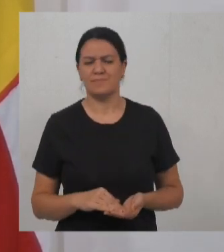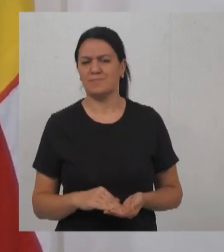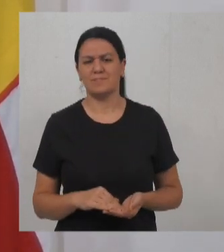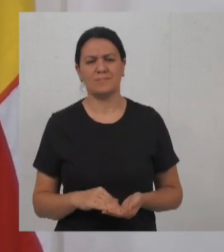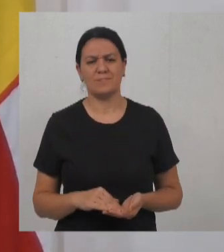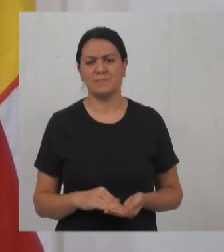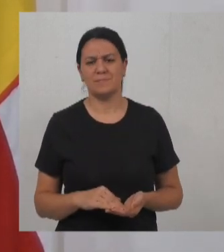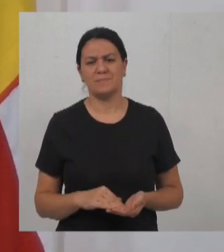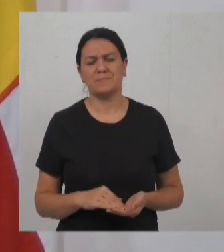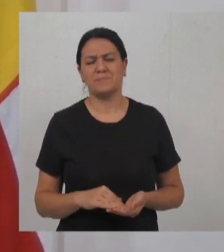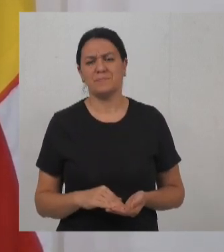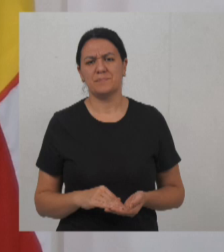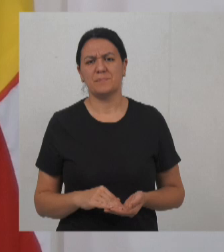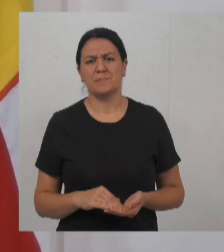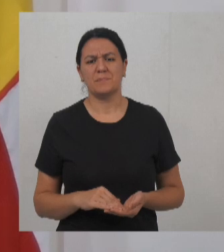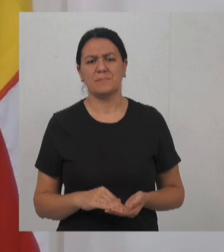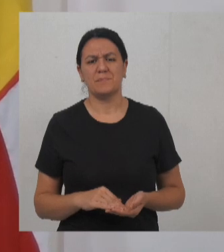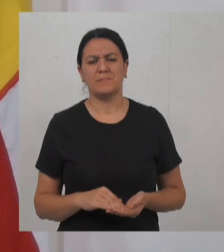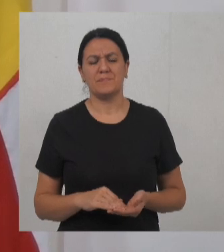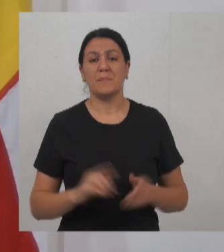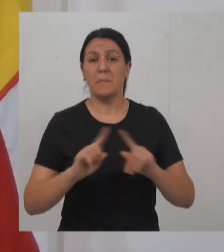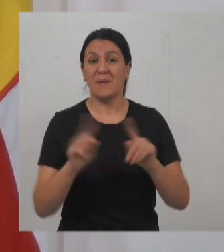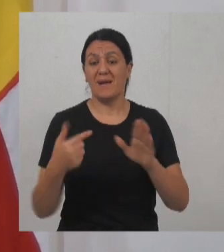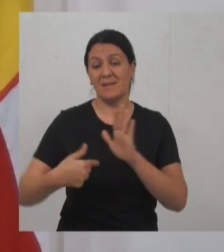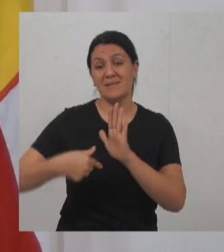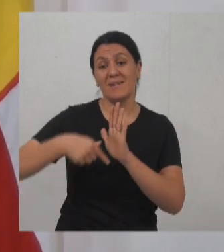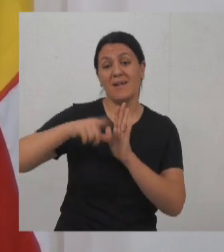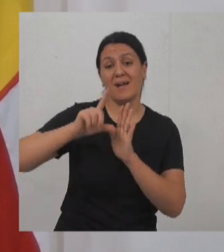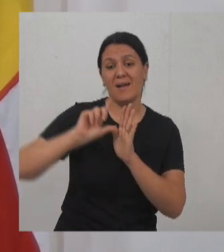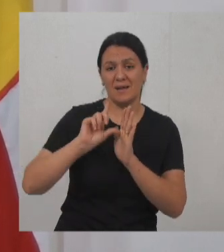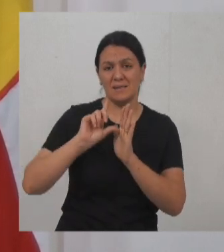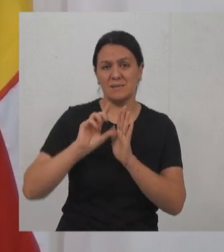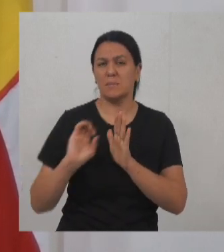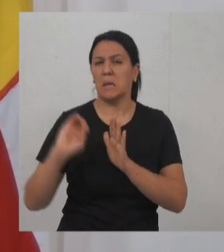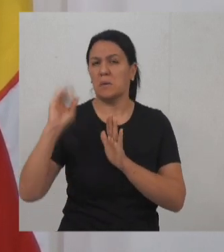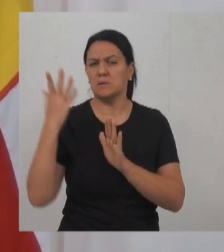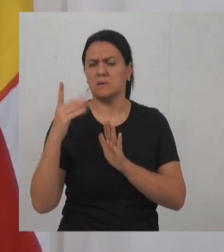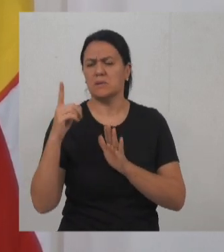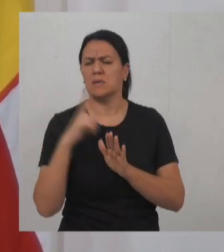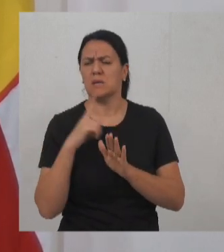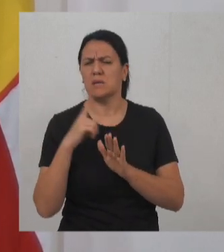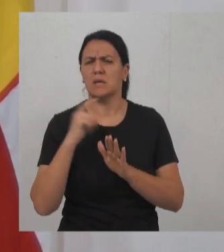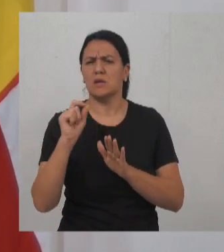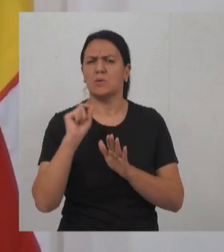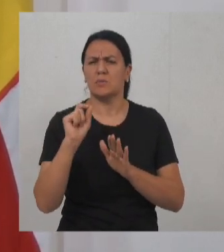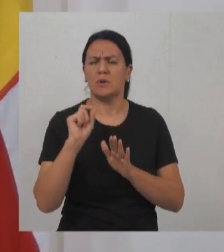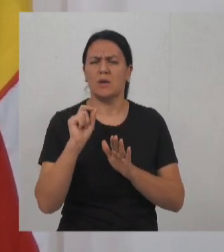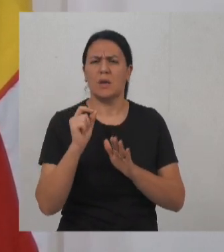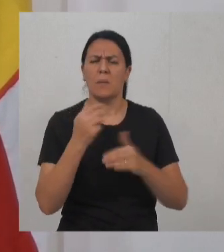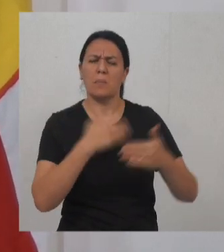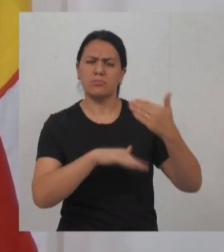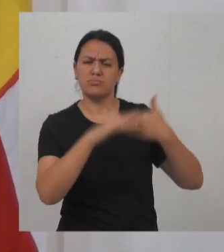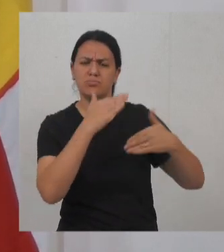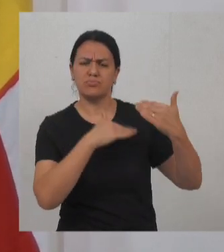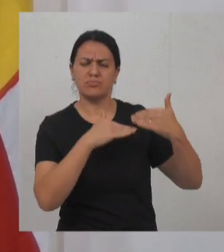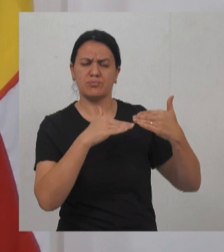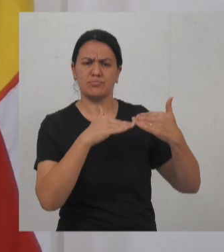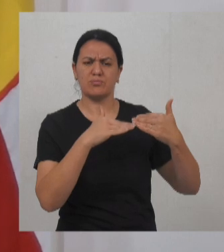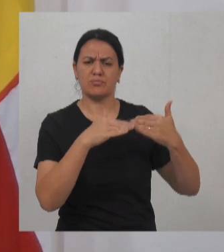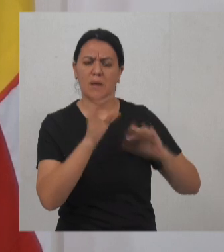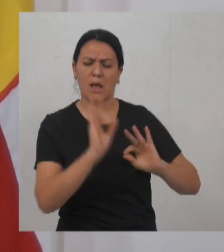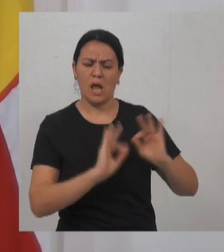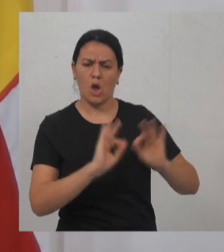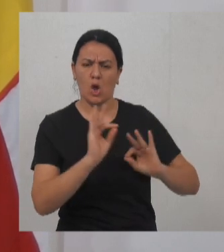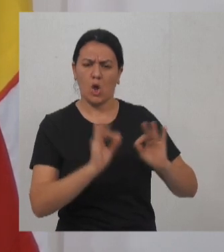no dia da votação. A construção deste momento tem início muito antes das urnas serem abertas e se estende